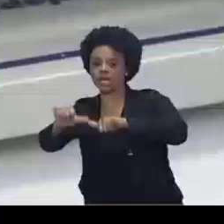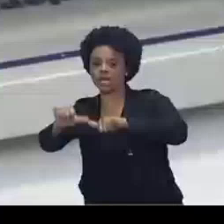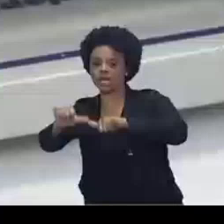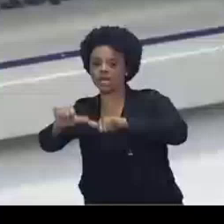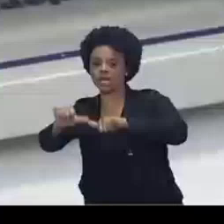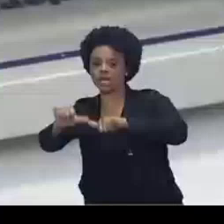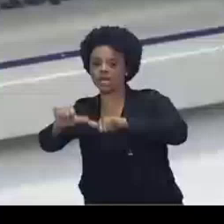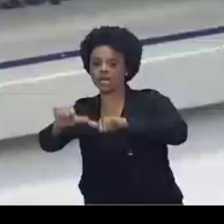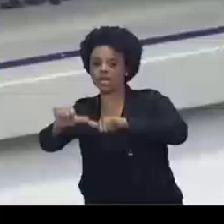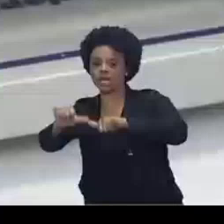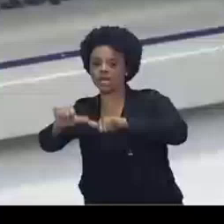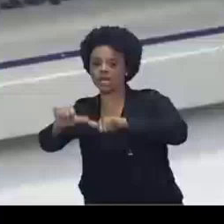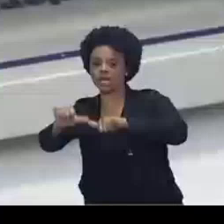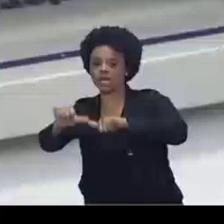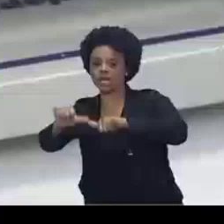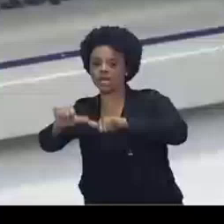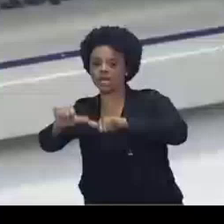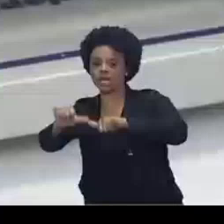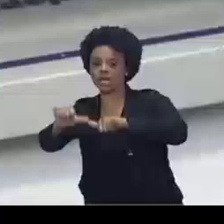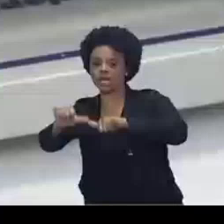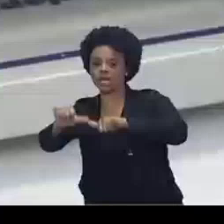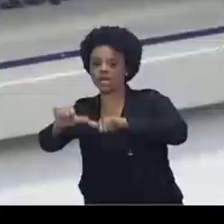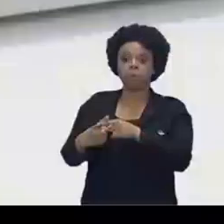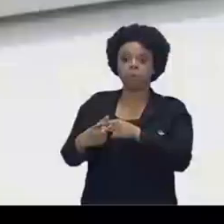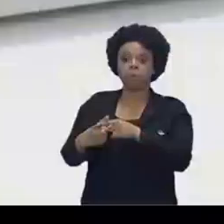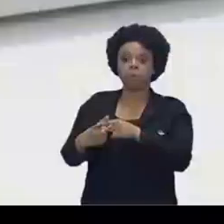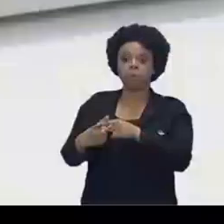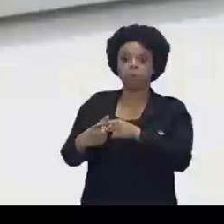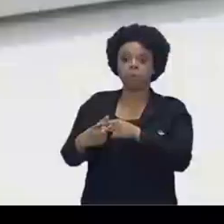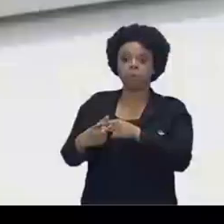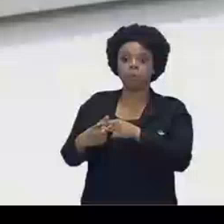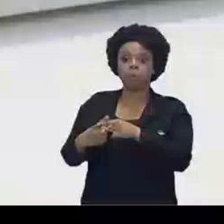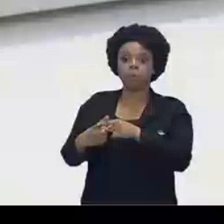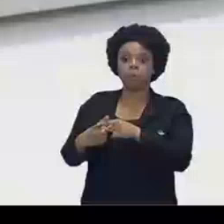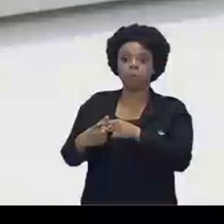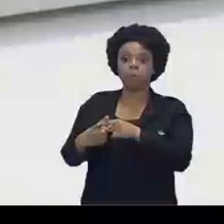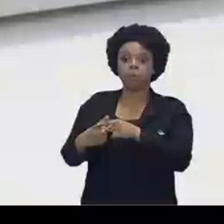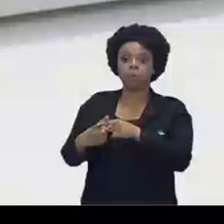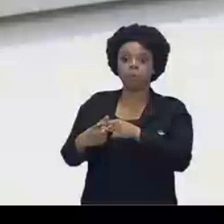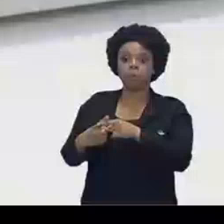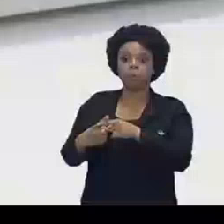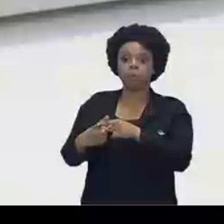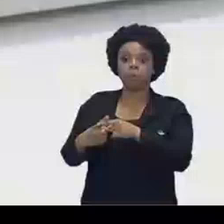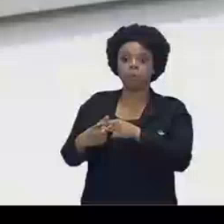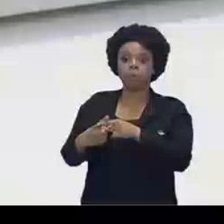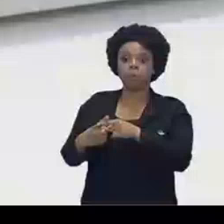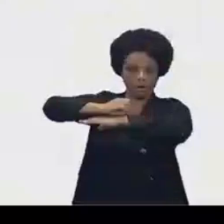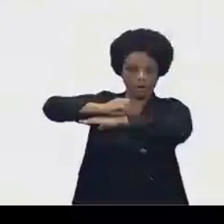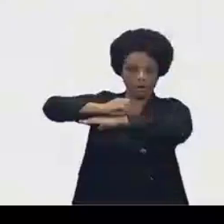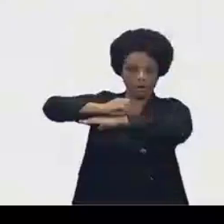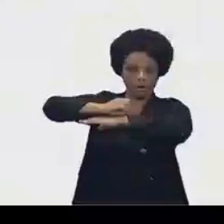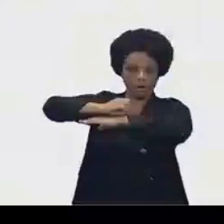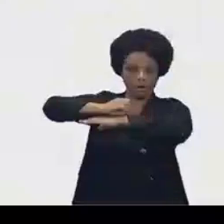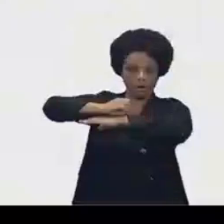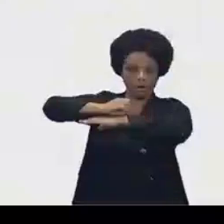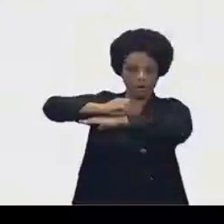nesse primeiro trecho aqui, o movimento da esfera ainda não esteja sendo